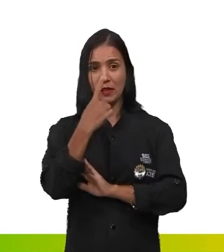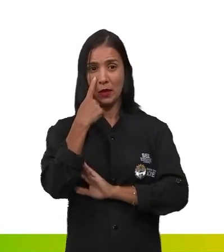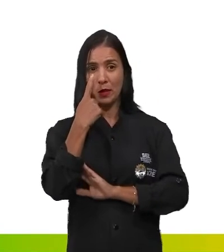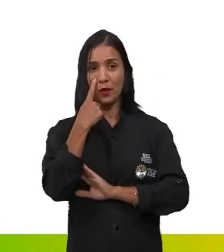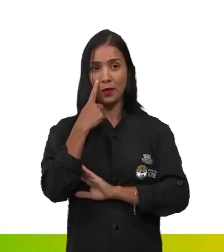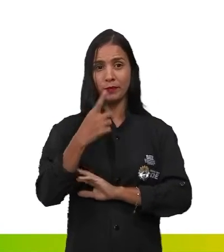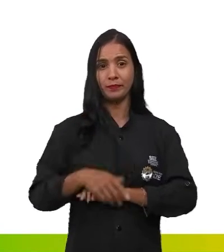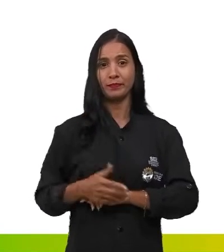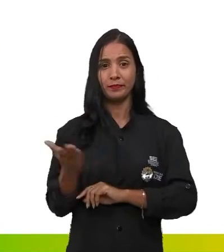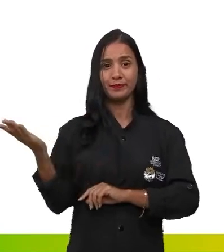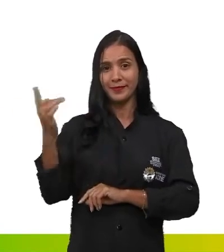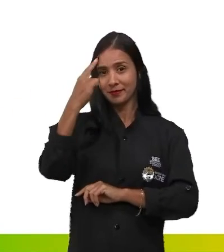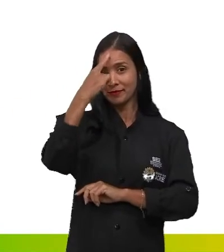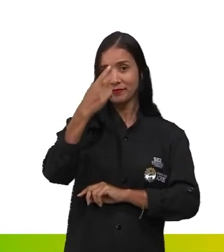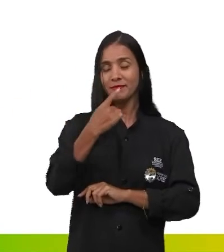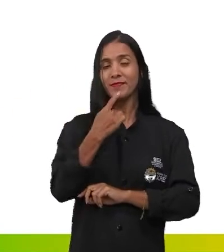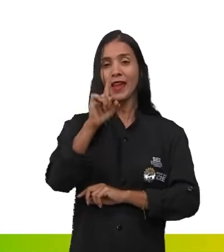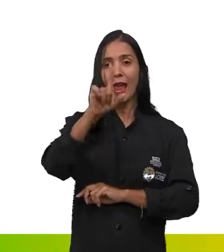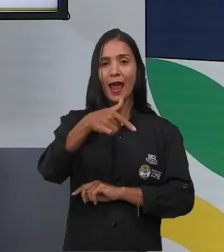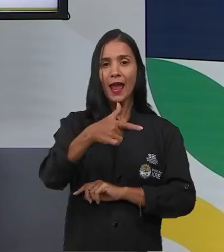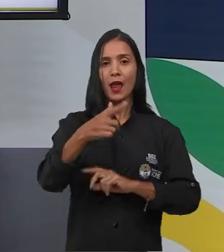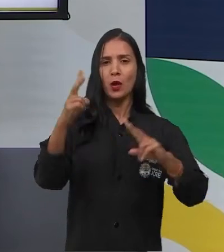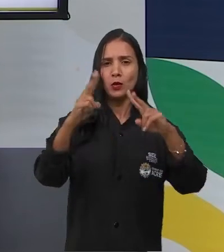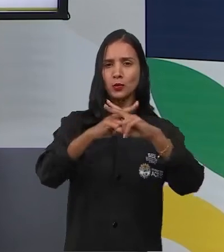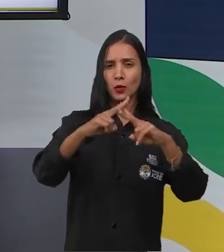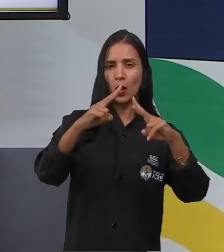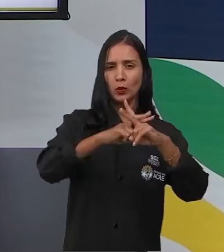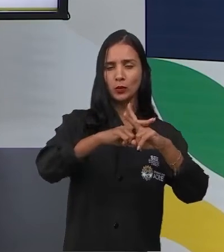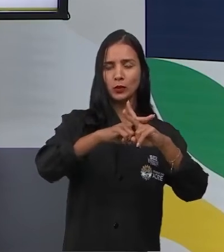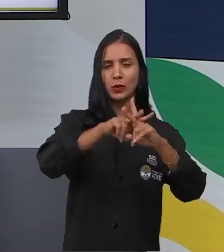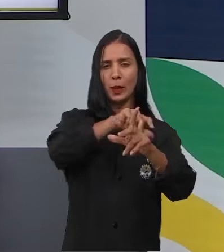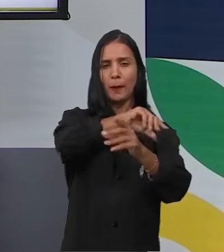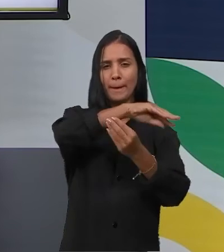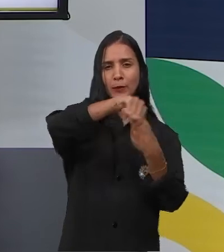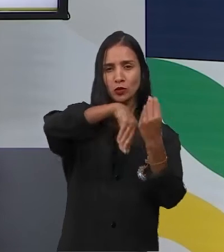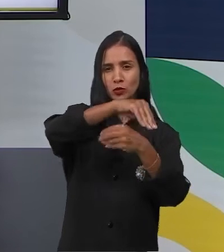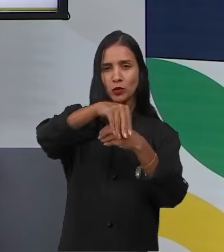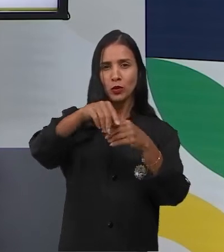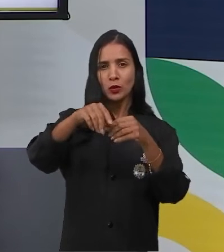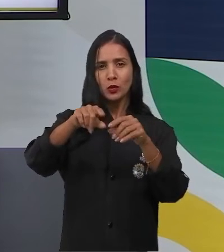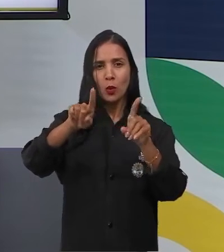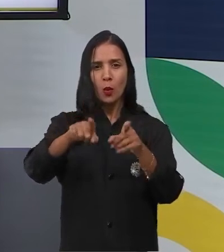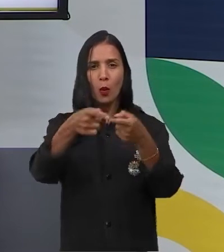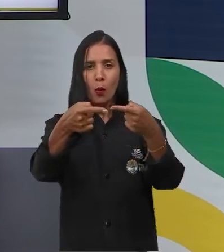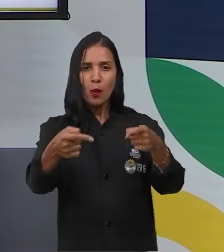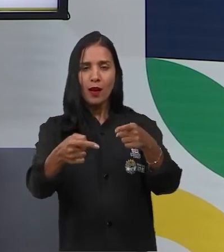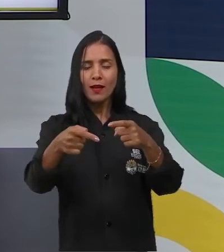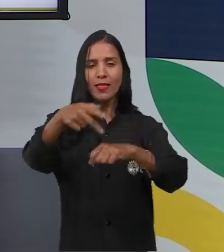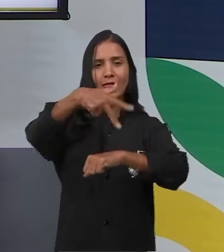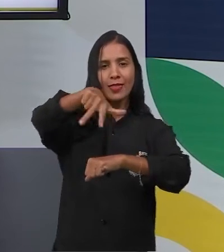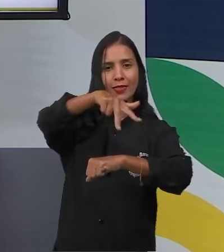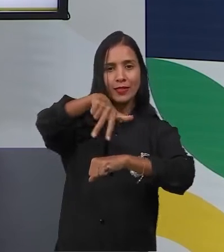por exemplo, mescla a luta e a dança. Então aqui eu só queria que você já fizesse adentro. A capoeira vai ser um